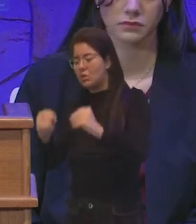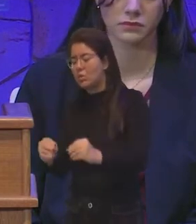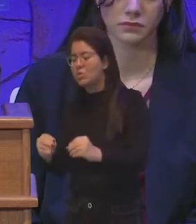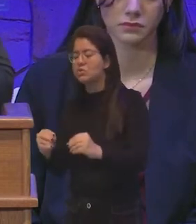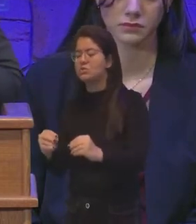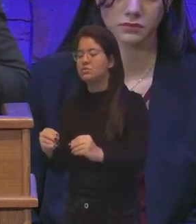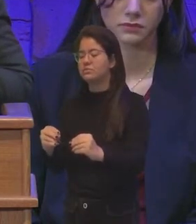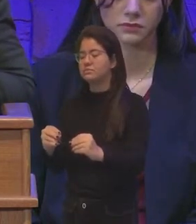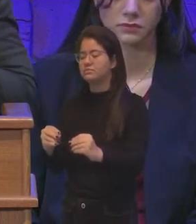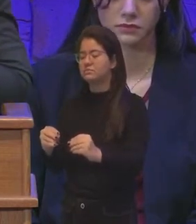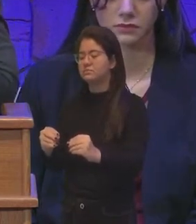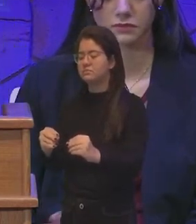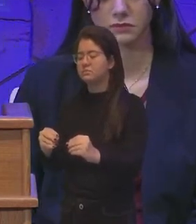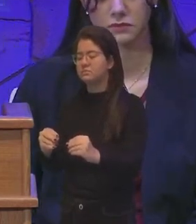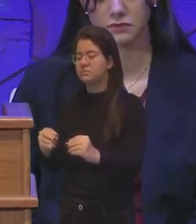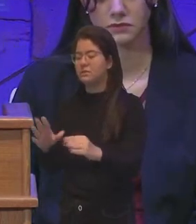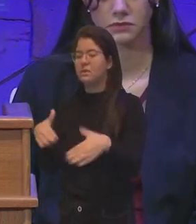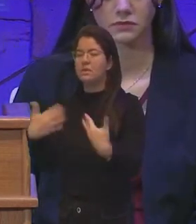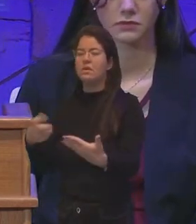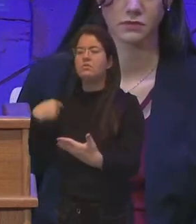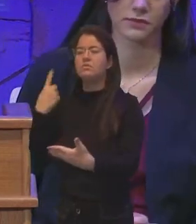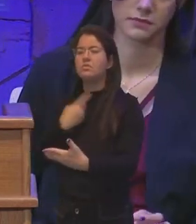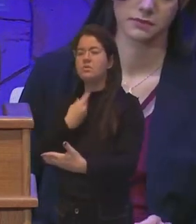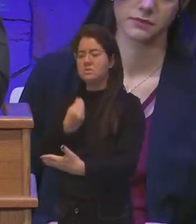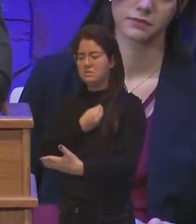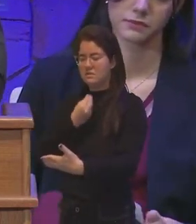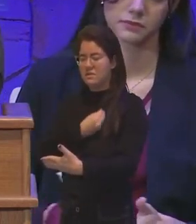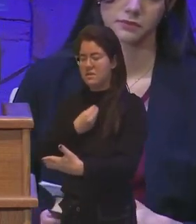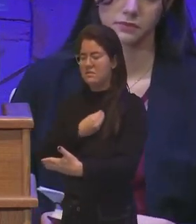gente vamos vivendo a nossa vida